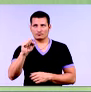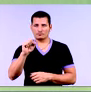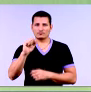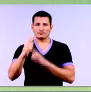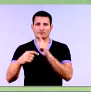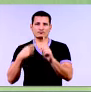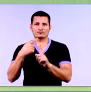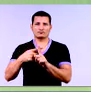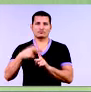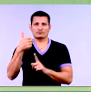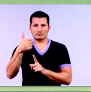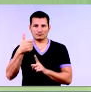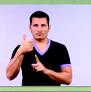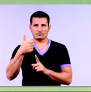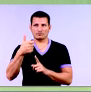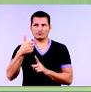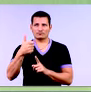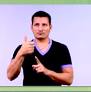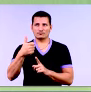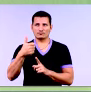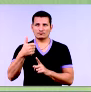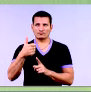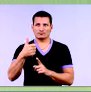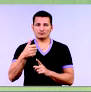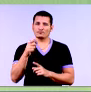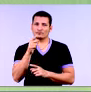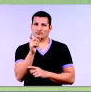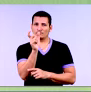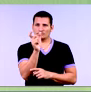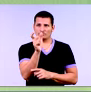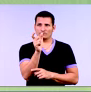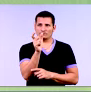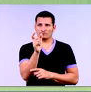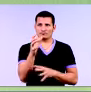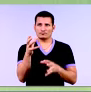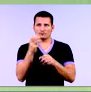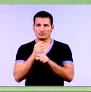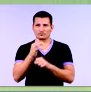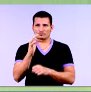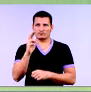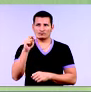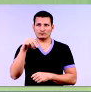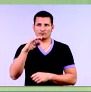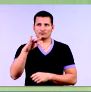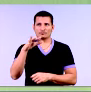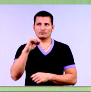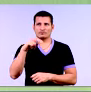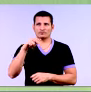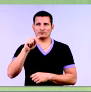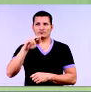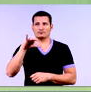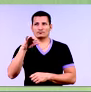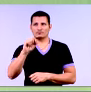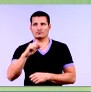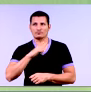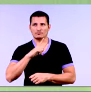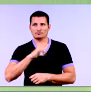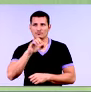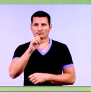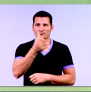1. Se a variável total de funcionários possui 68